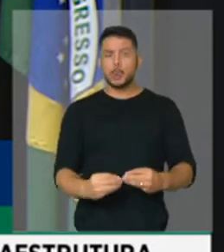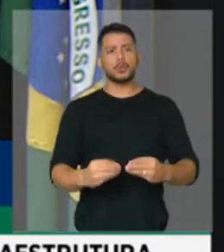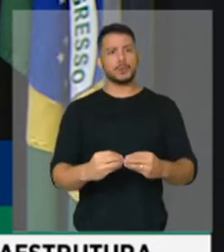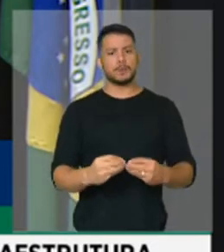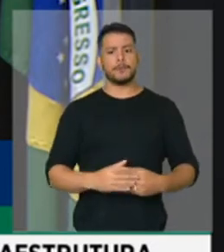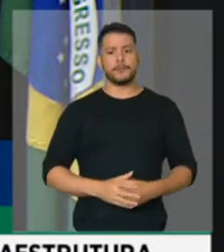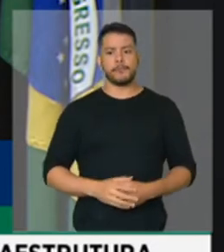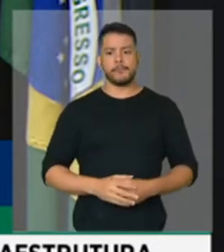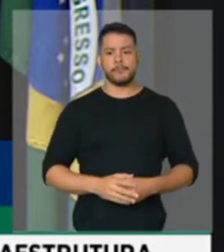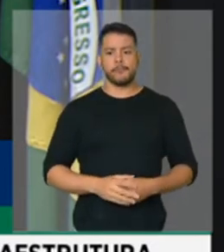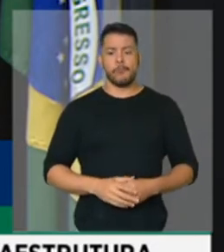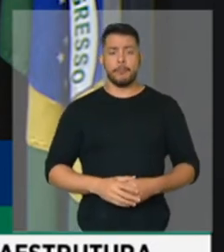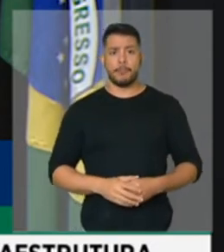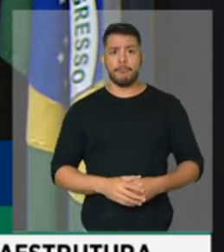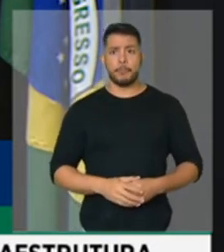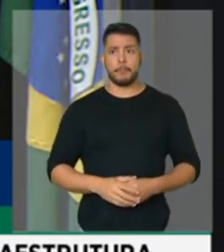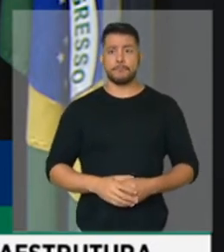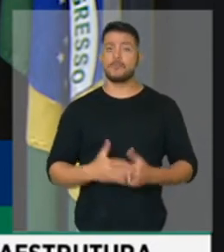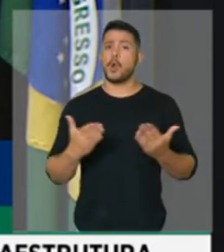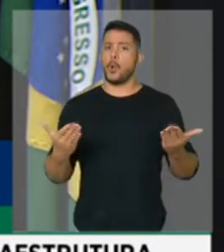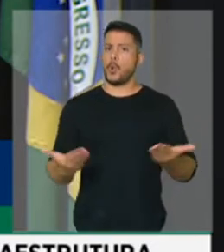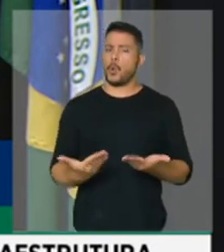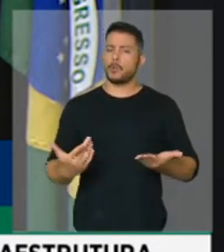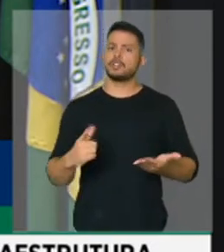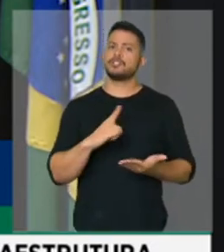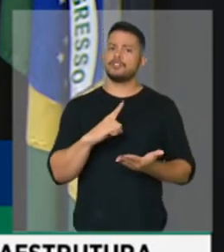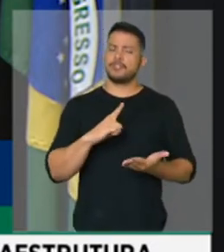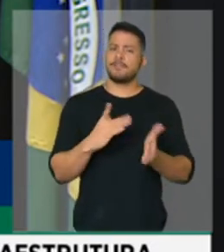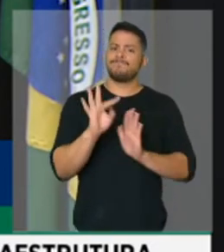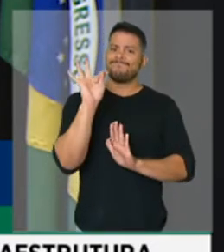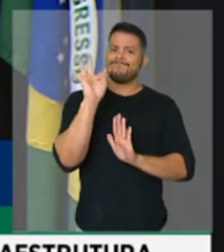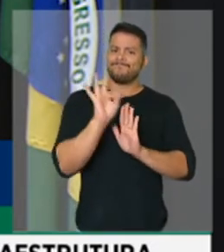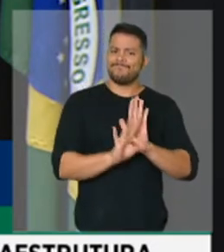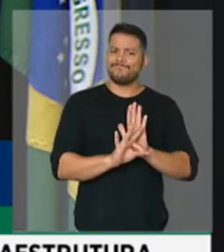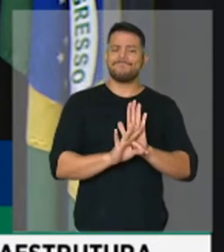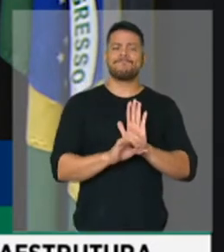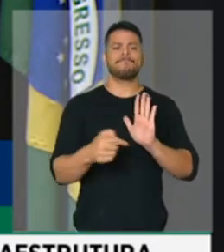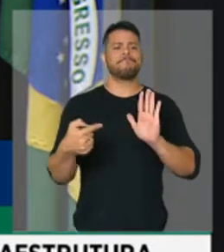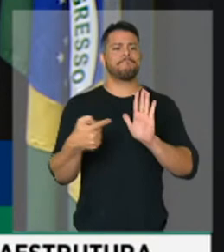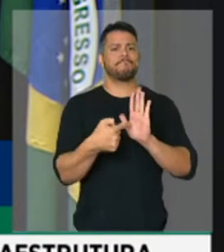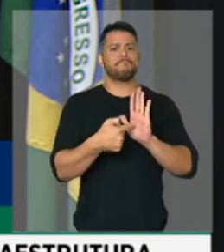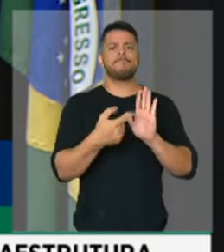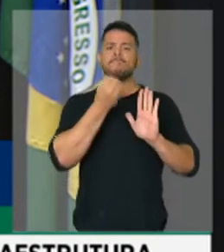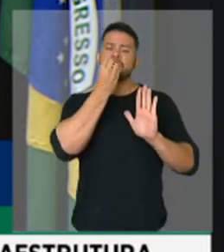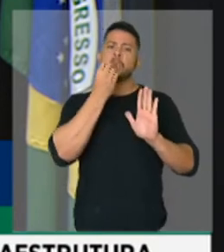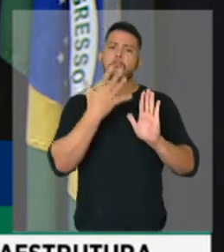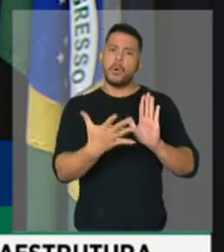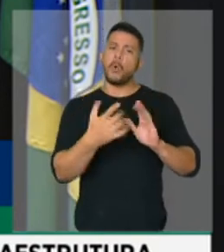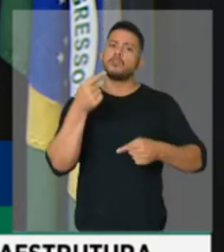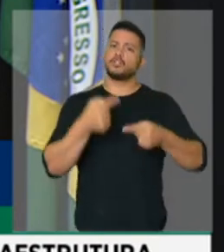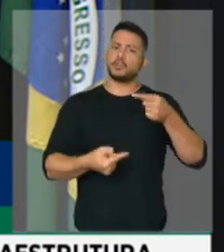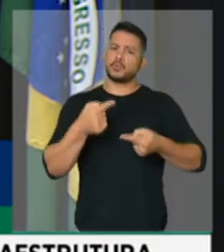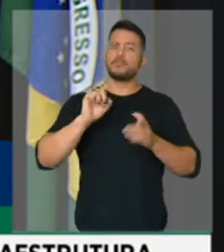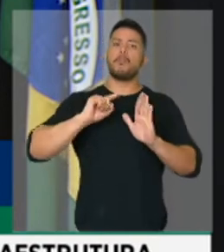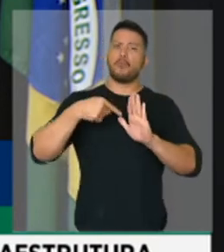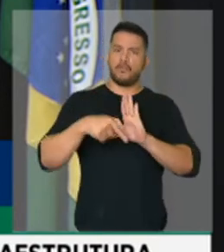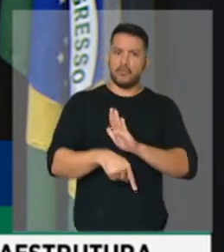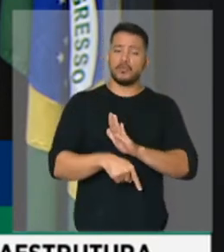deputado Arnaldo Jardim, hoje traz a essa casa uma matéria que foi amplamente debatida, mas mais que